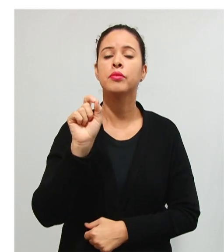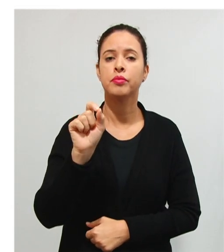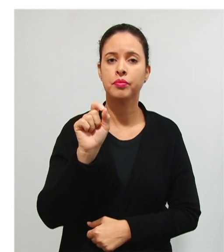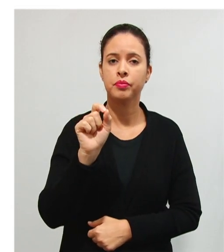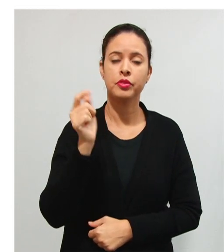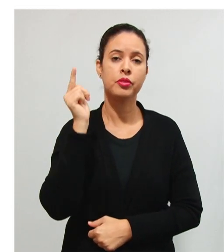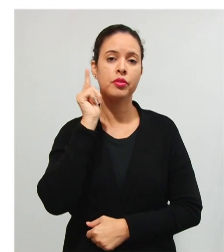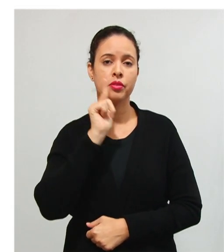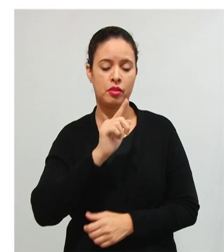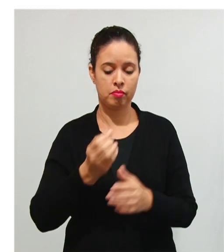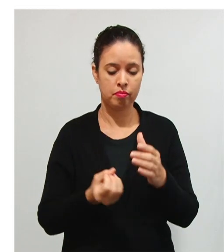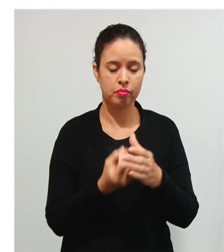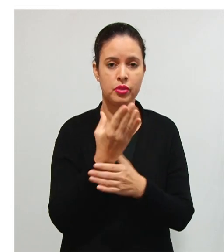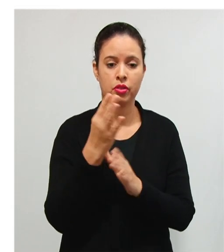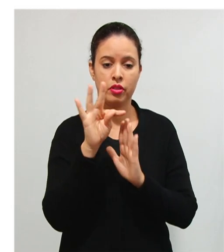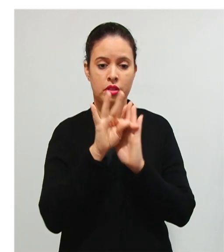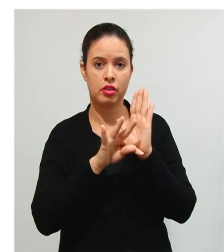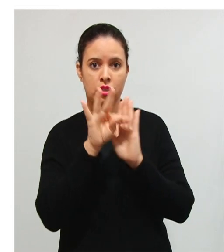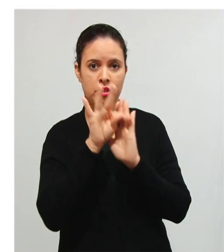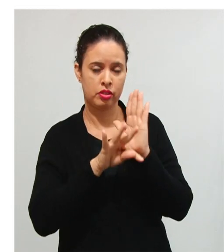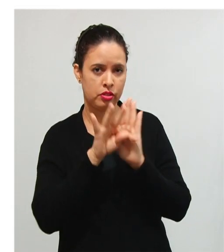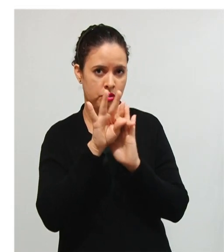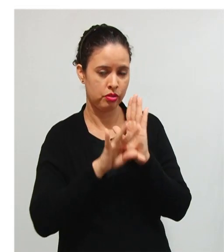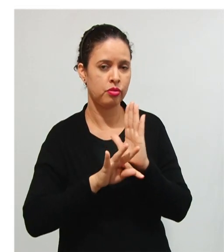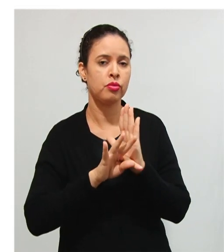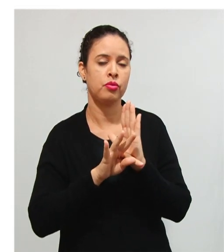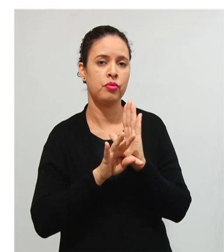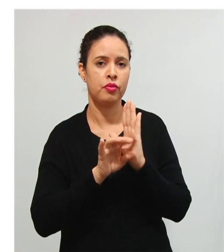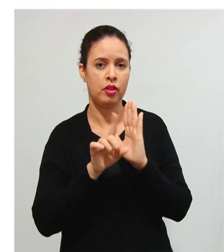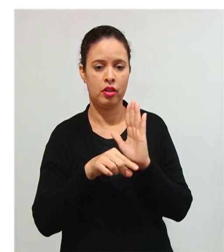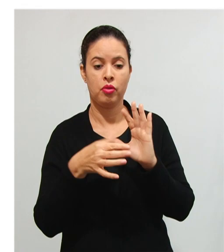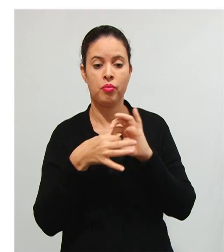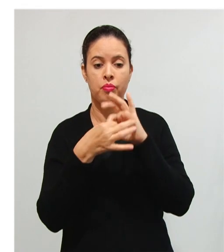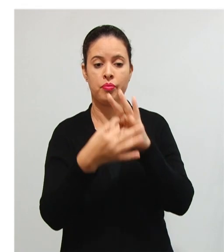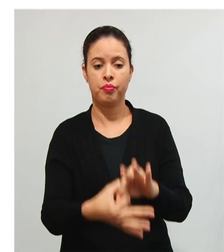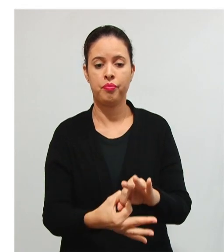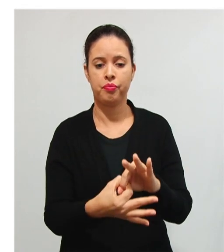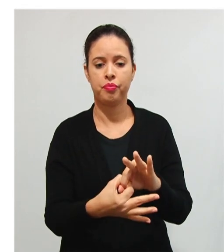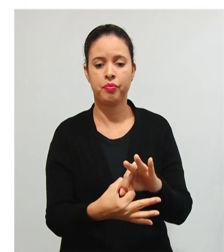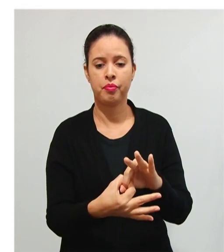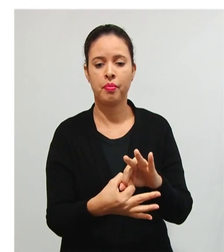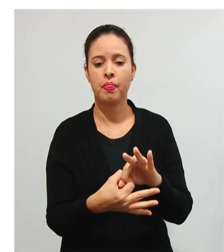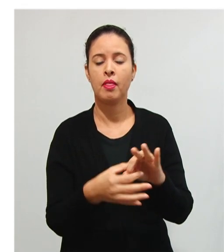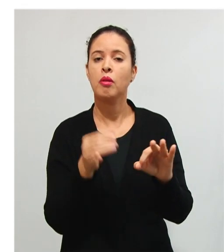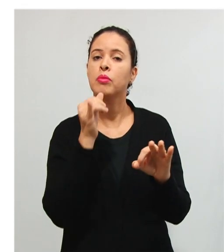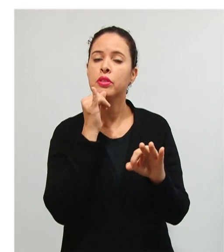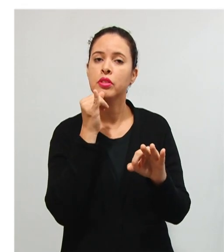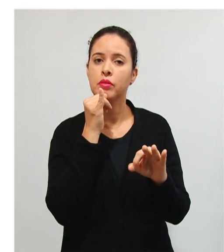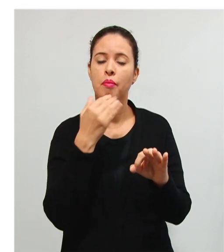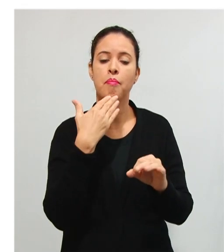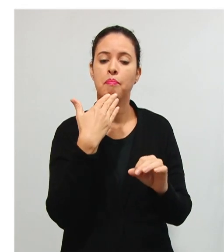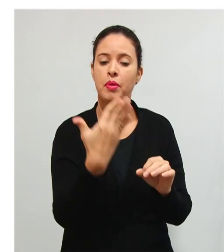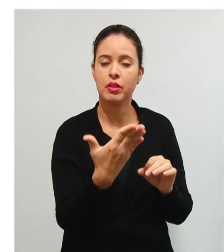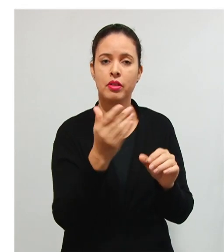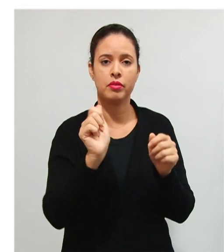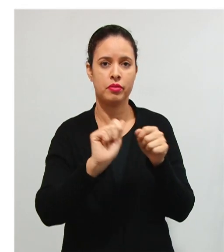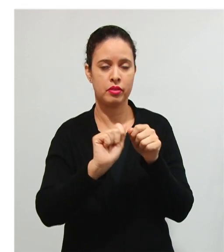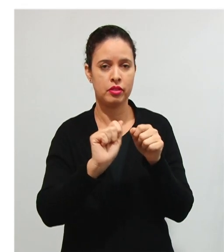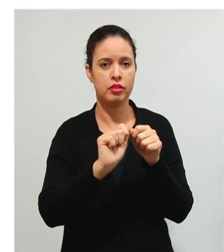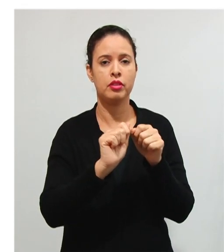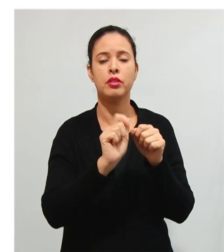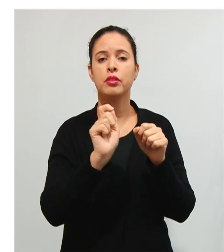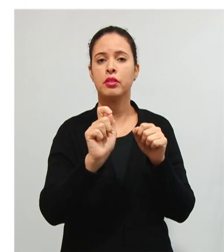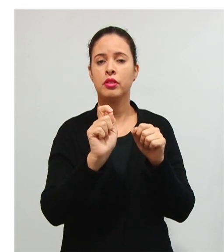de produção de texto a partir de um contexto. Então você, por exemplo, pede para que ele